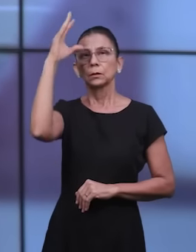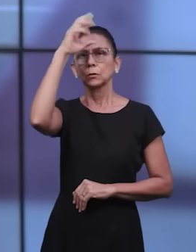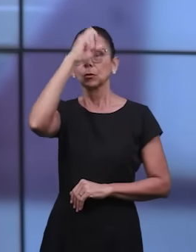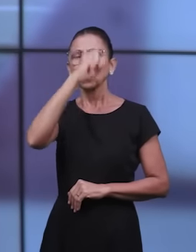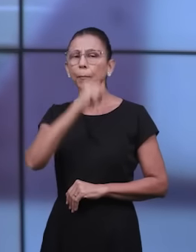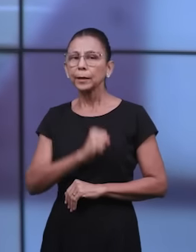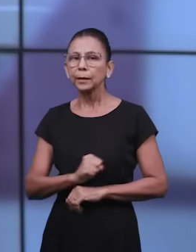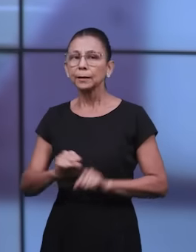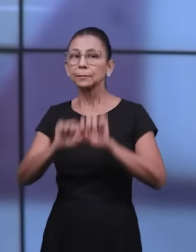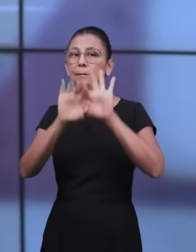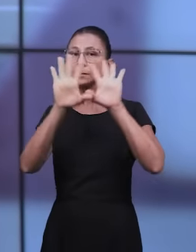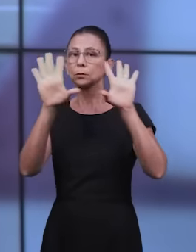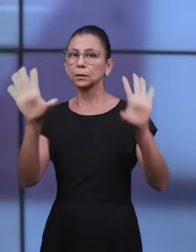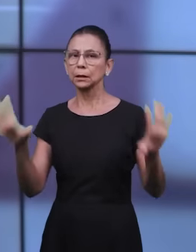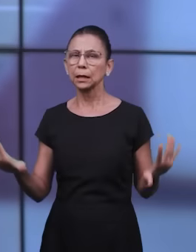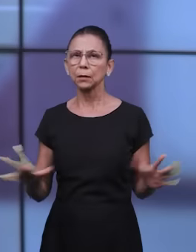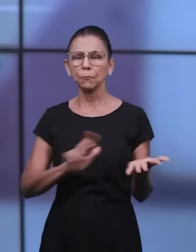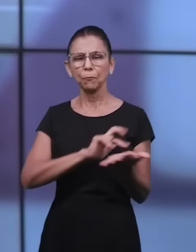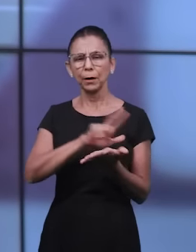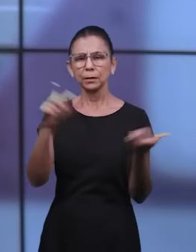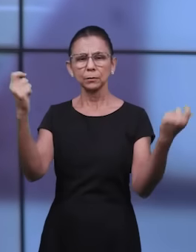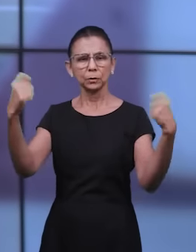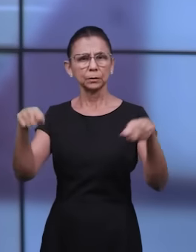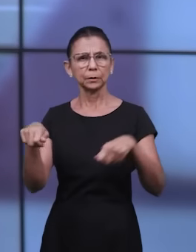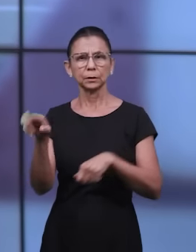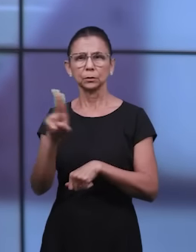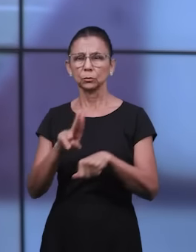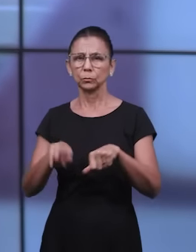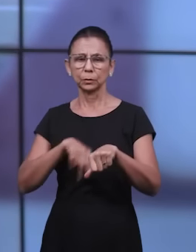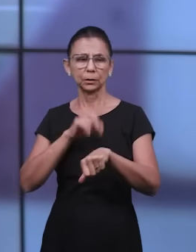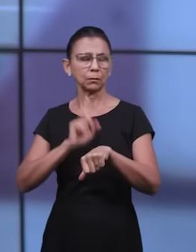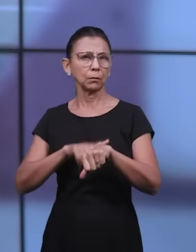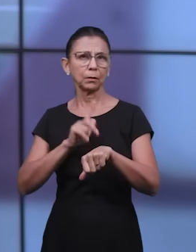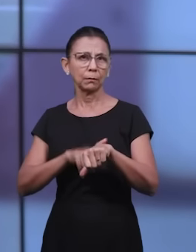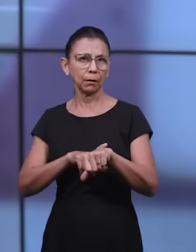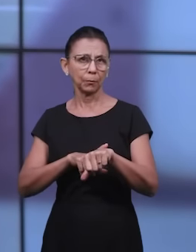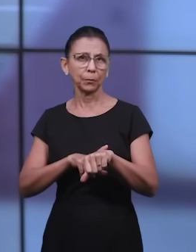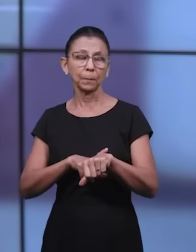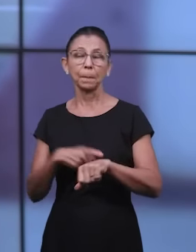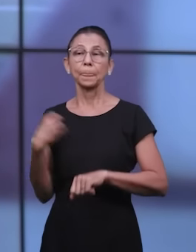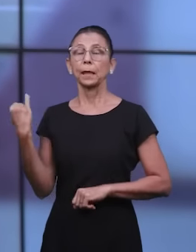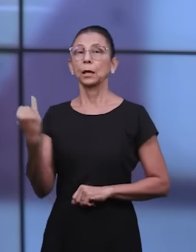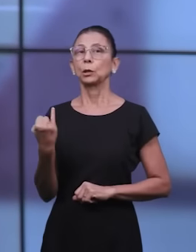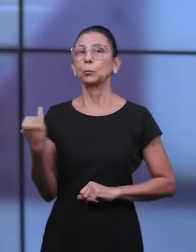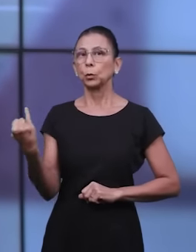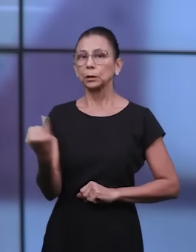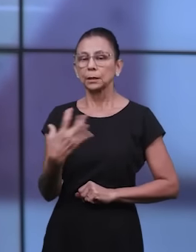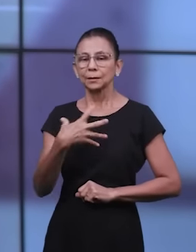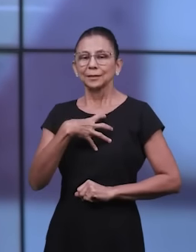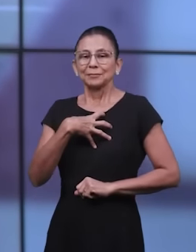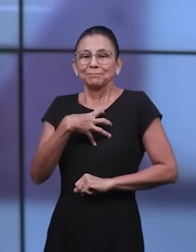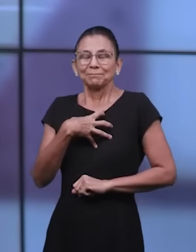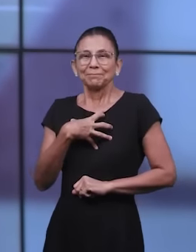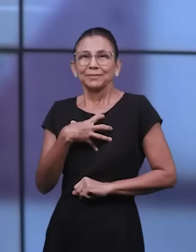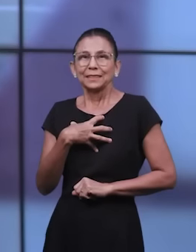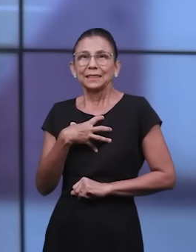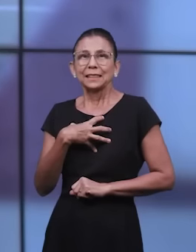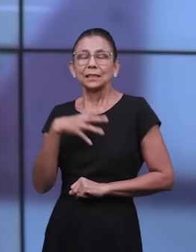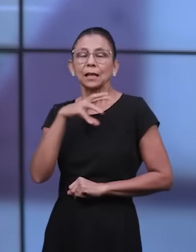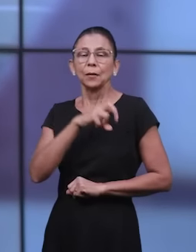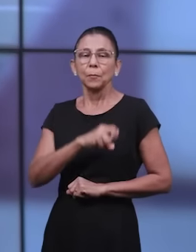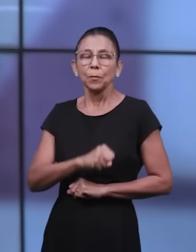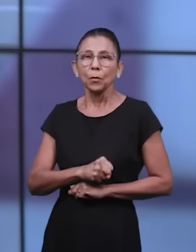mais amplo as diferentes possibilidades para o uso do tempo. Mas é importante que se sintam acolhidos e não apenas